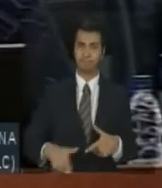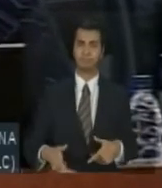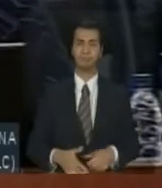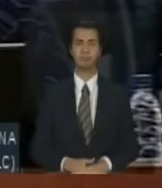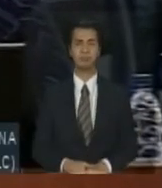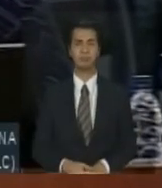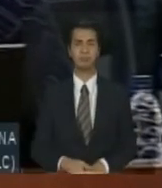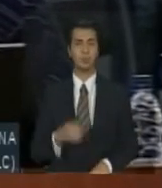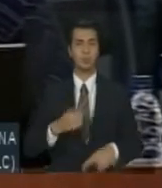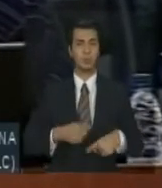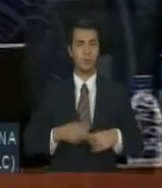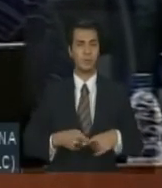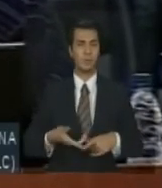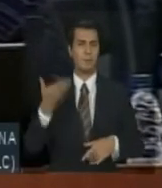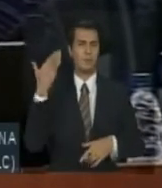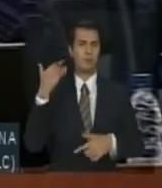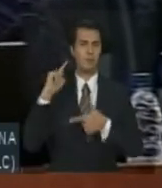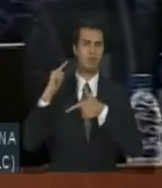foram